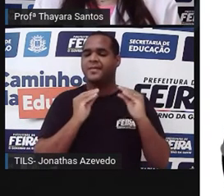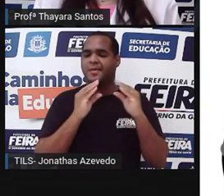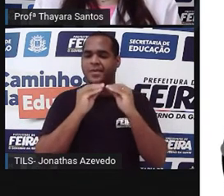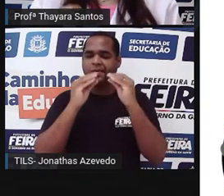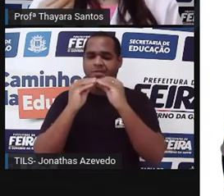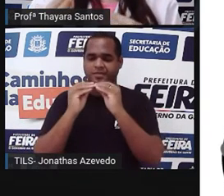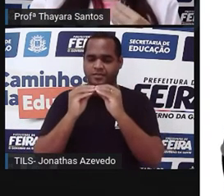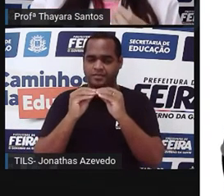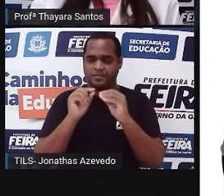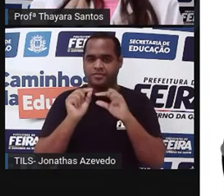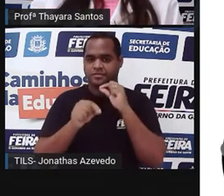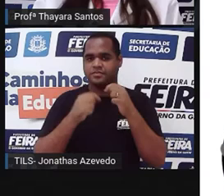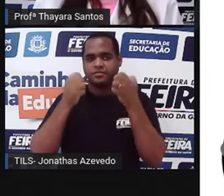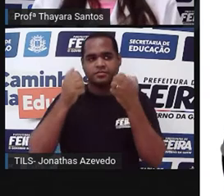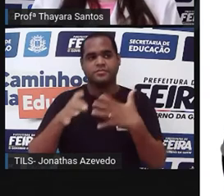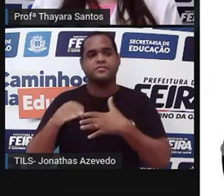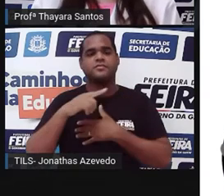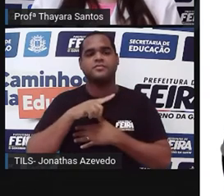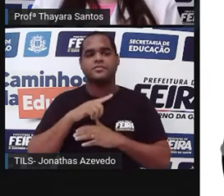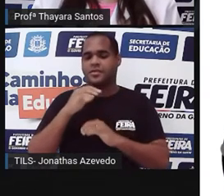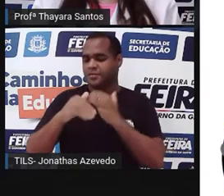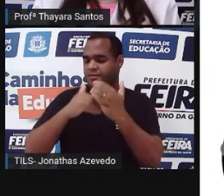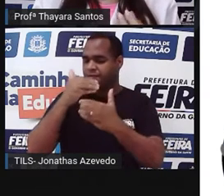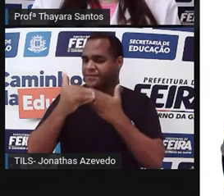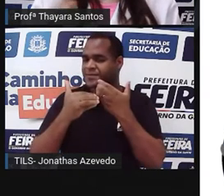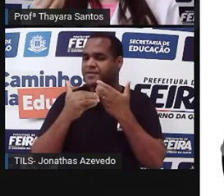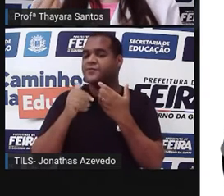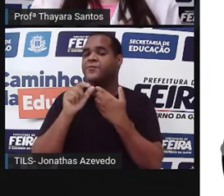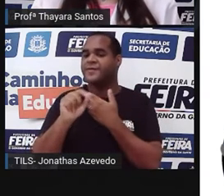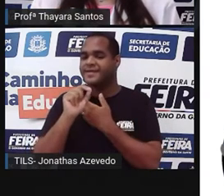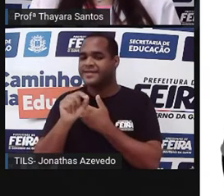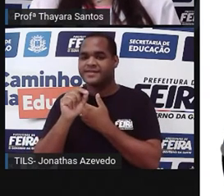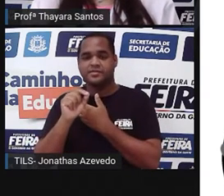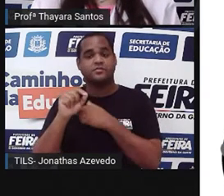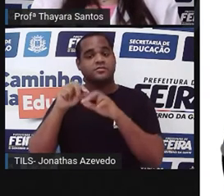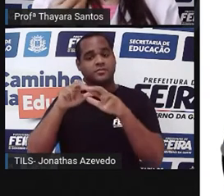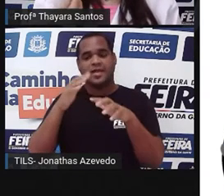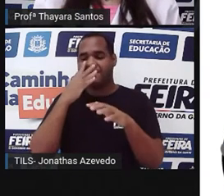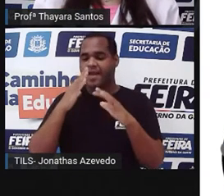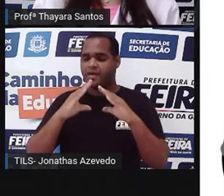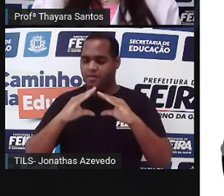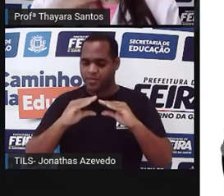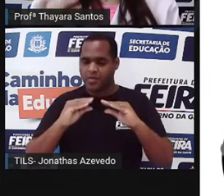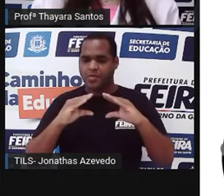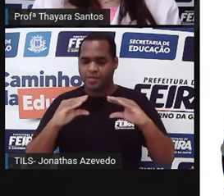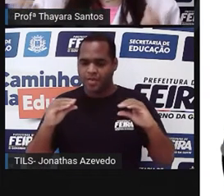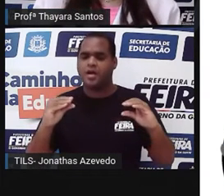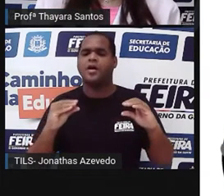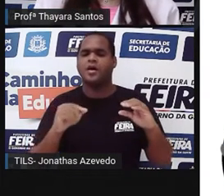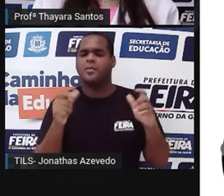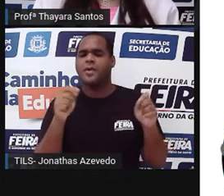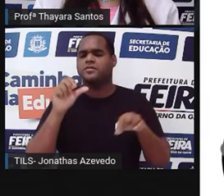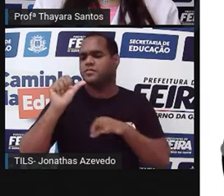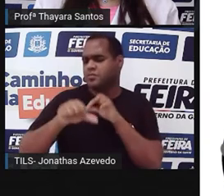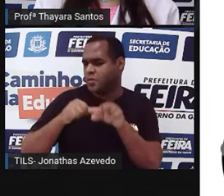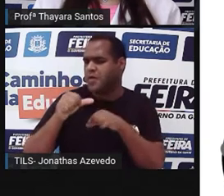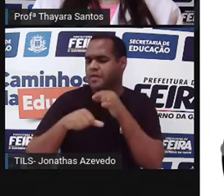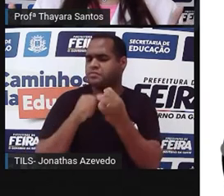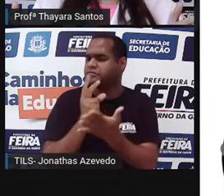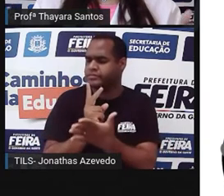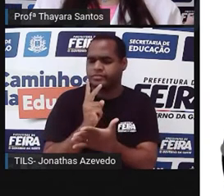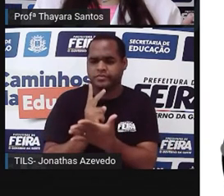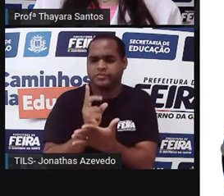gente já falou, o solo ele sofre esse processo de fragmentação, de intemperismo, ele está se transformando o tempo